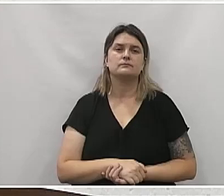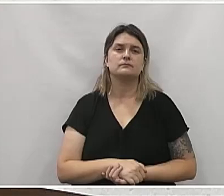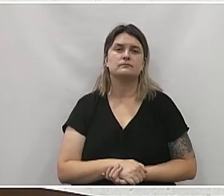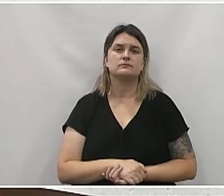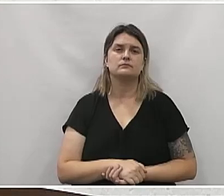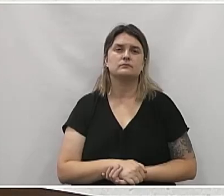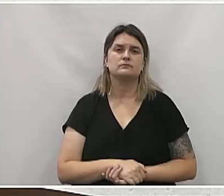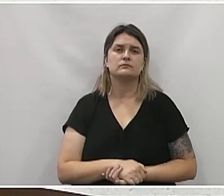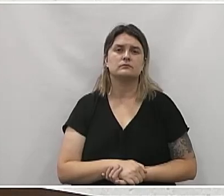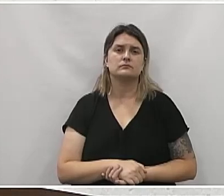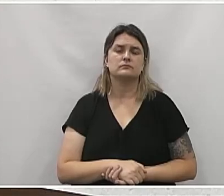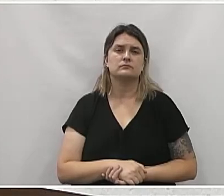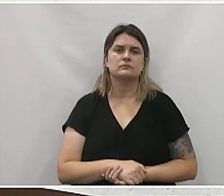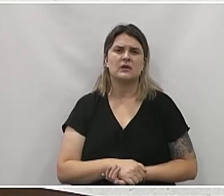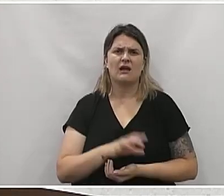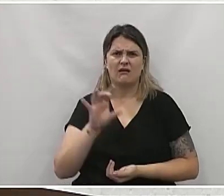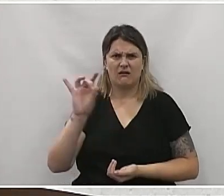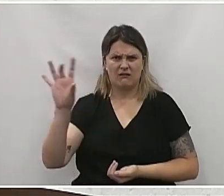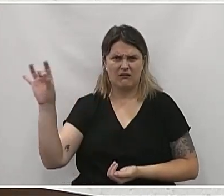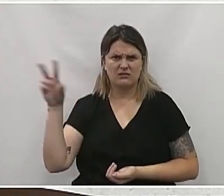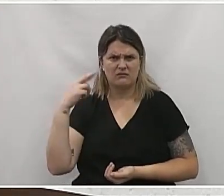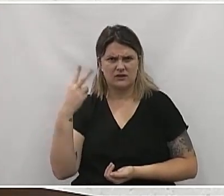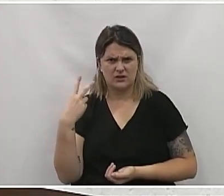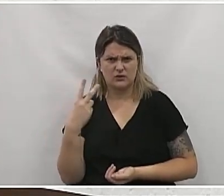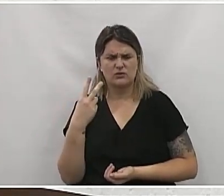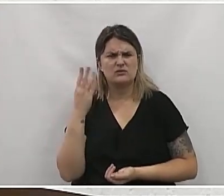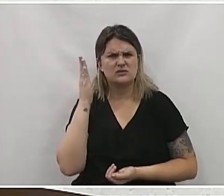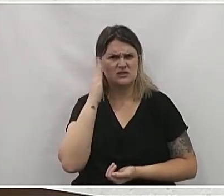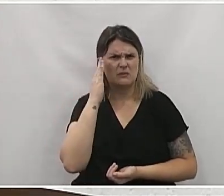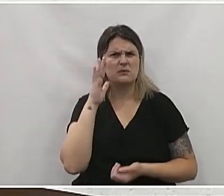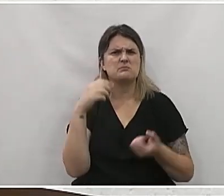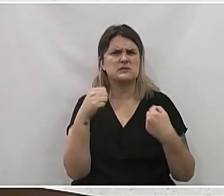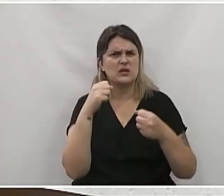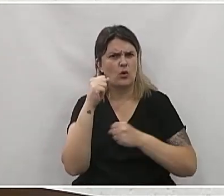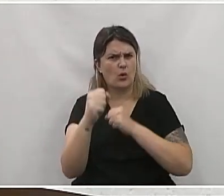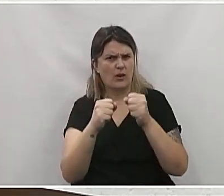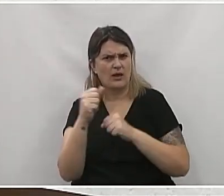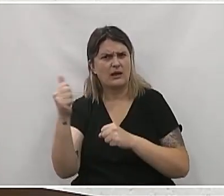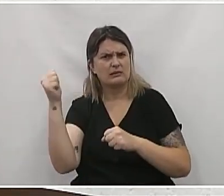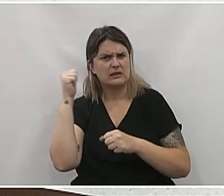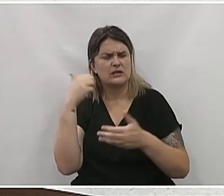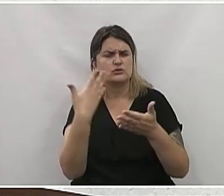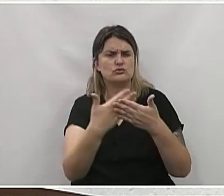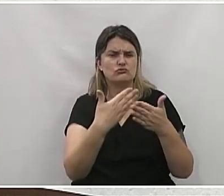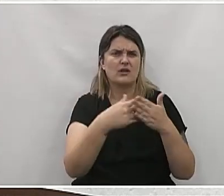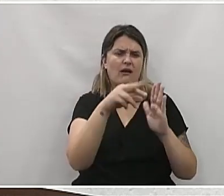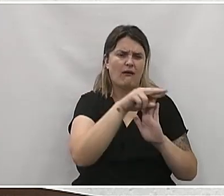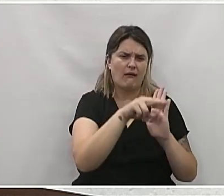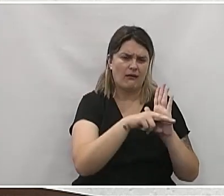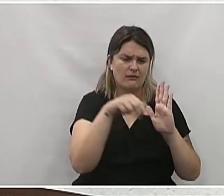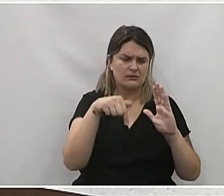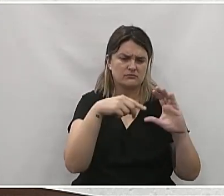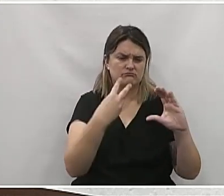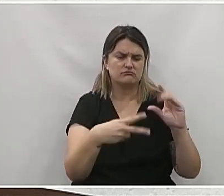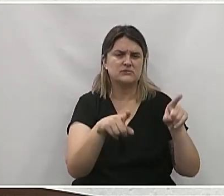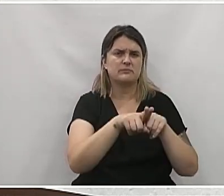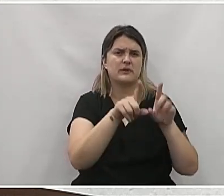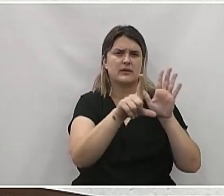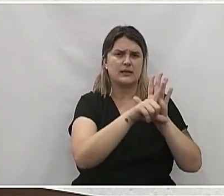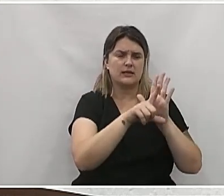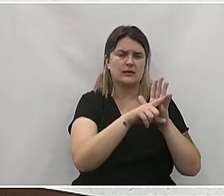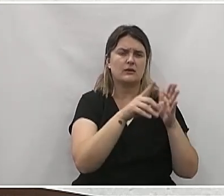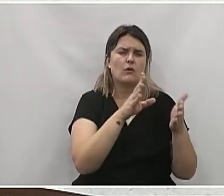É de conhecimento de cada um dos vereadores correr atrás do regimento interno, da lei orgânica do município, para